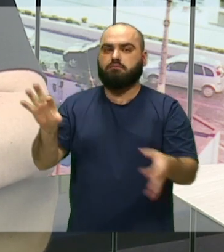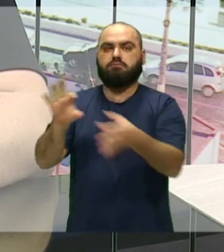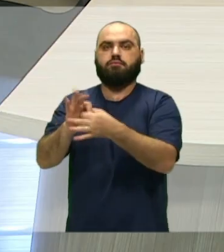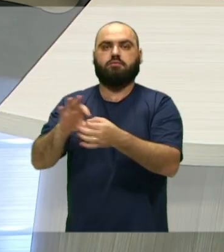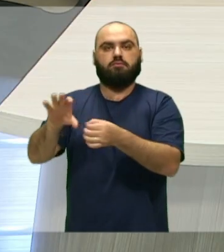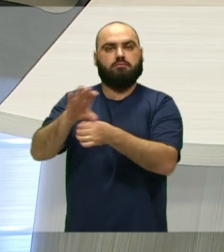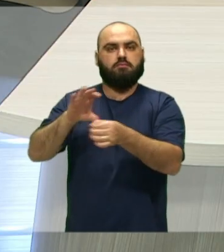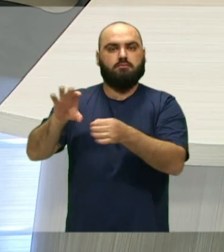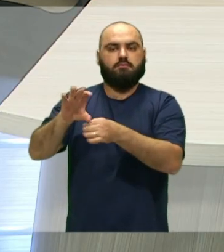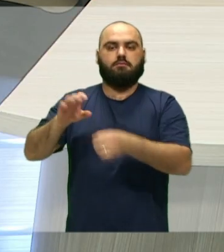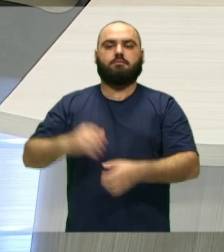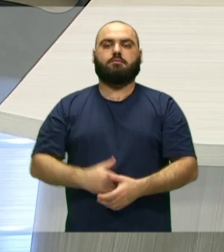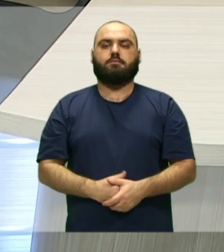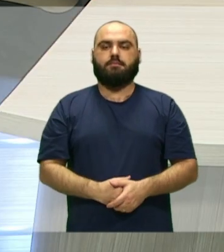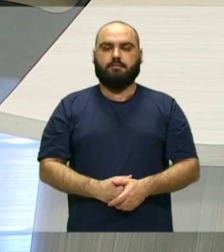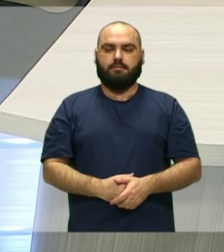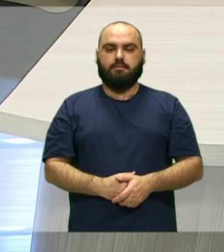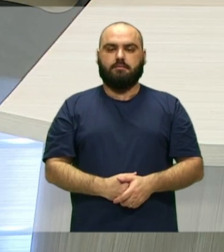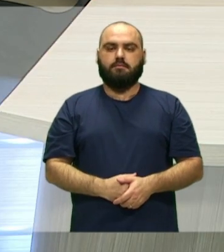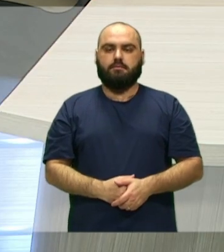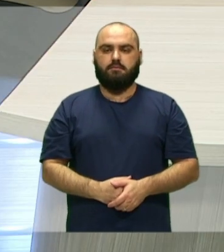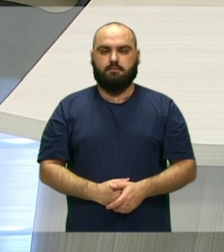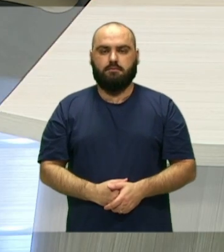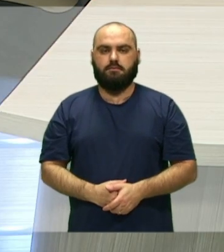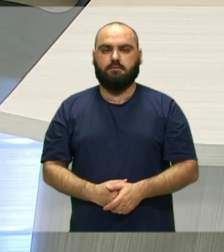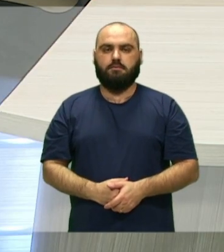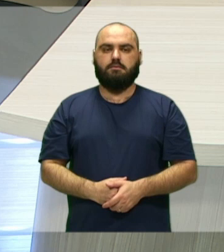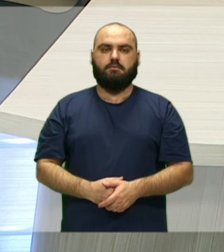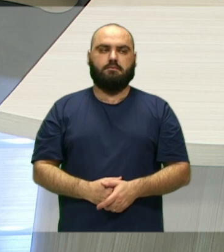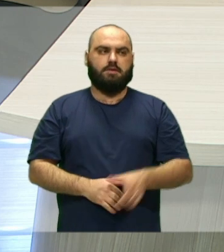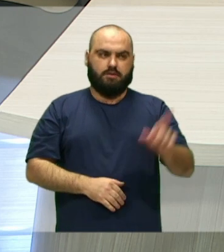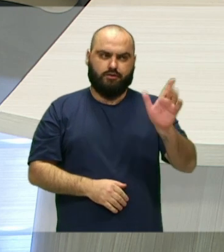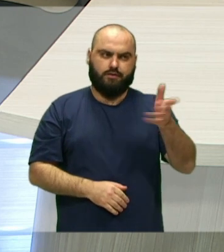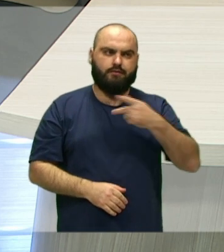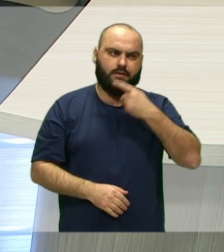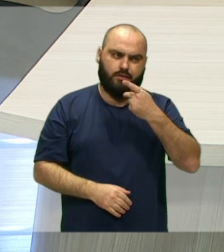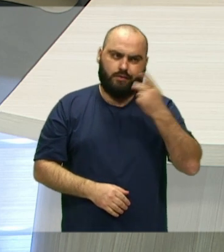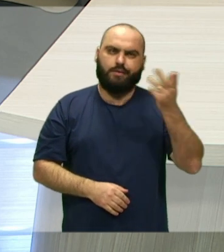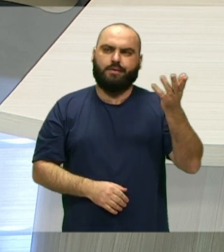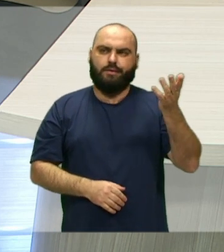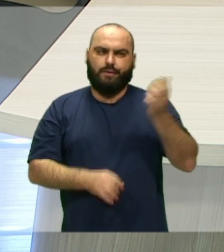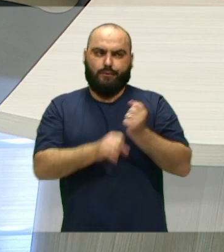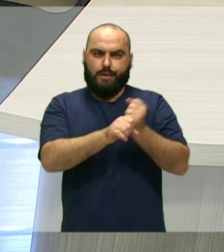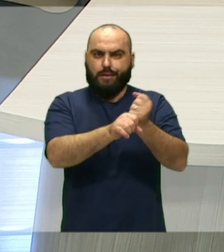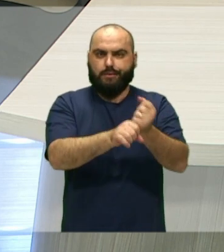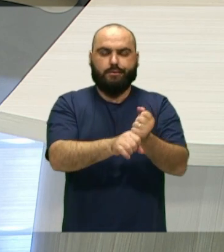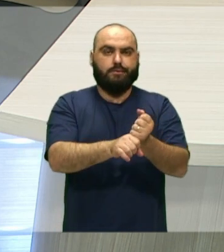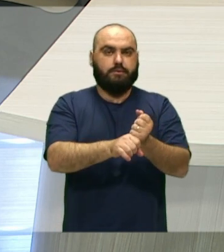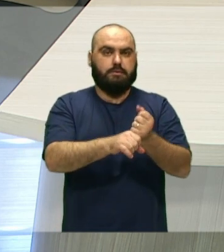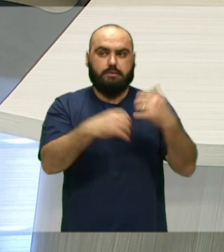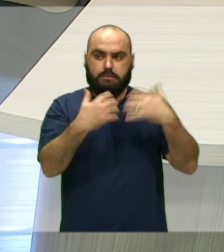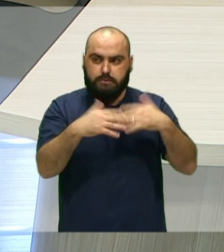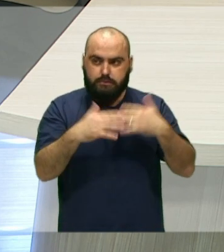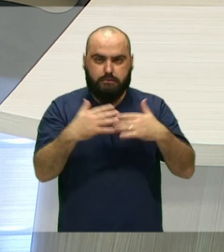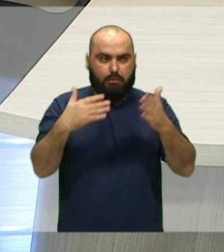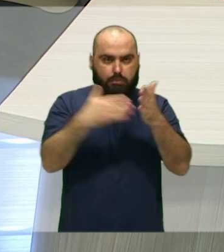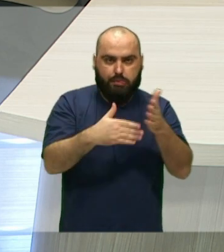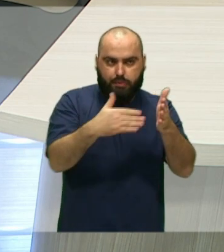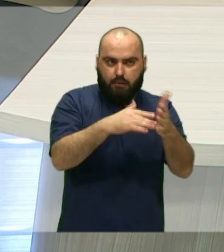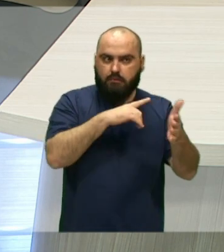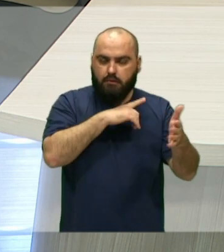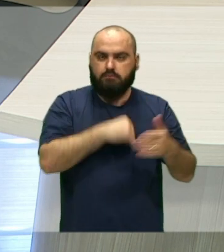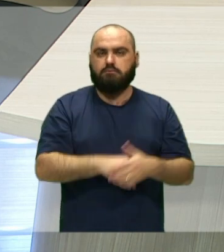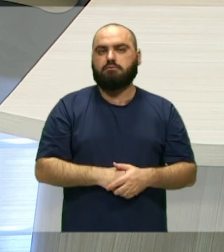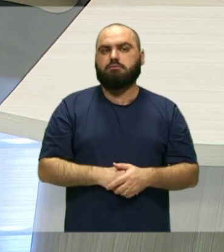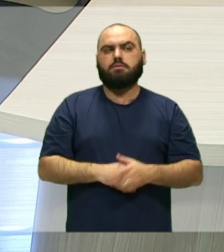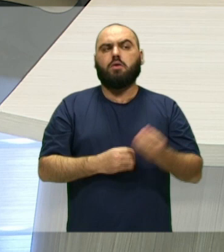e Felipe Tu já falou um pouco que é bem atribulado durante o ano né Vocês se reúnem para determinar as datas a inscrição Como que funciona